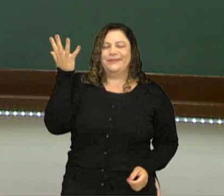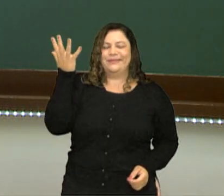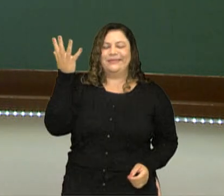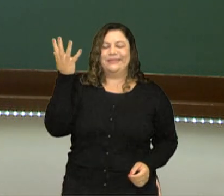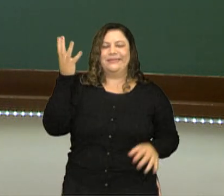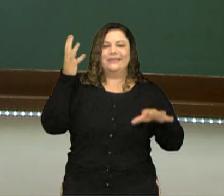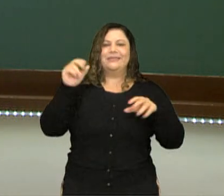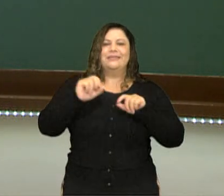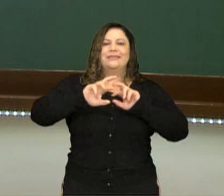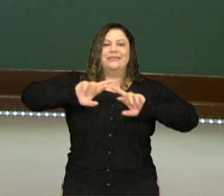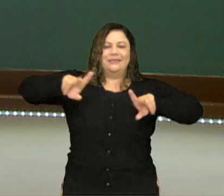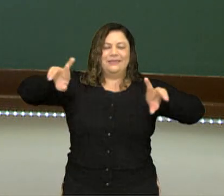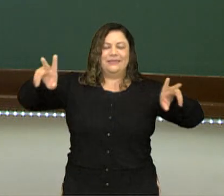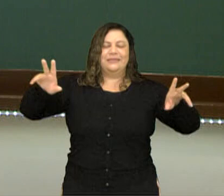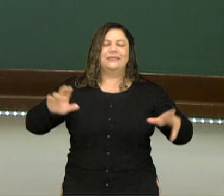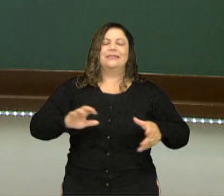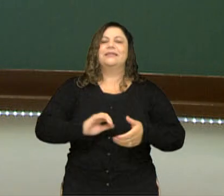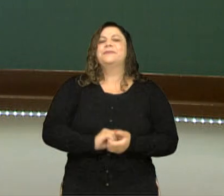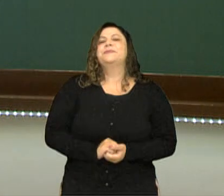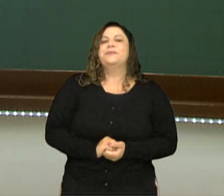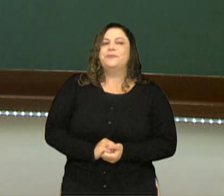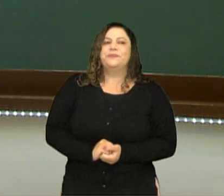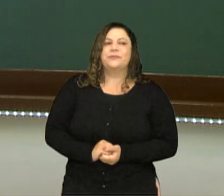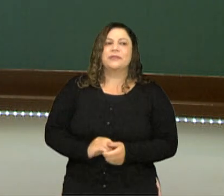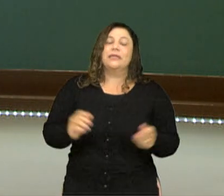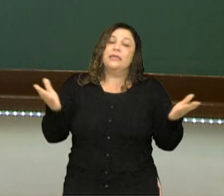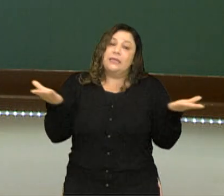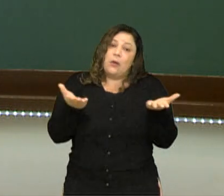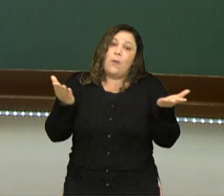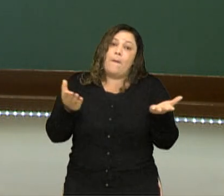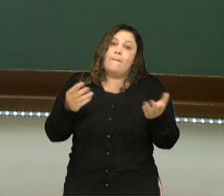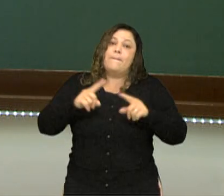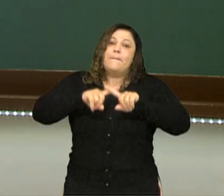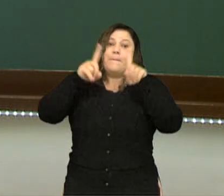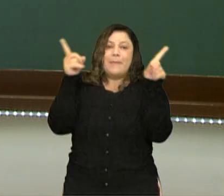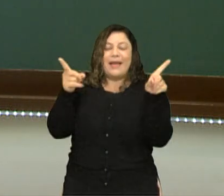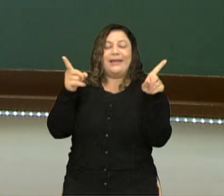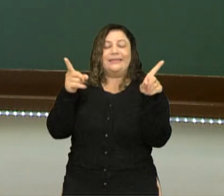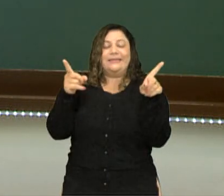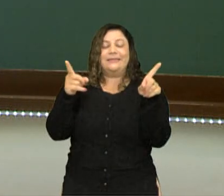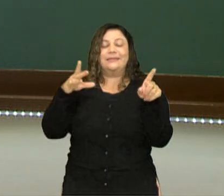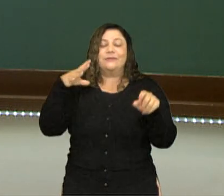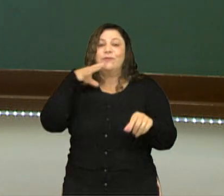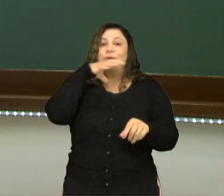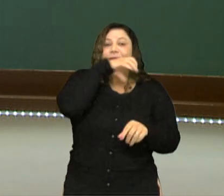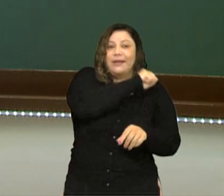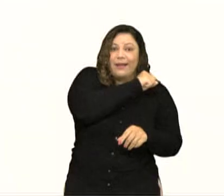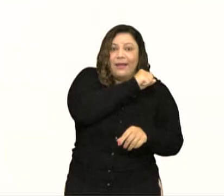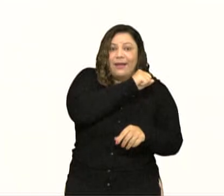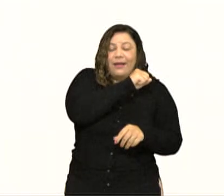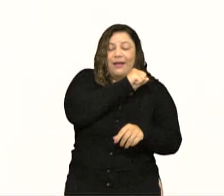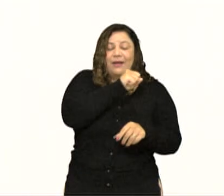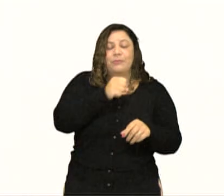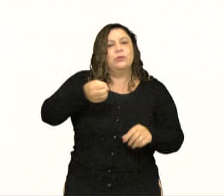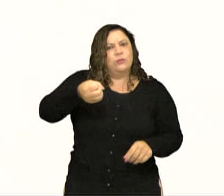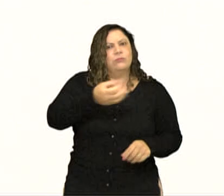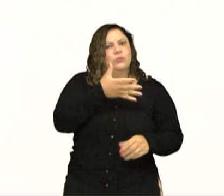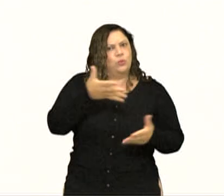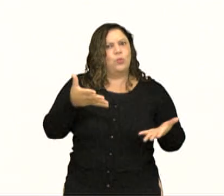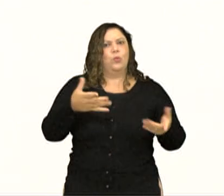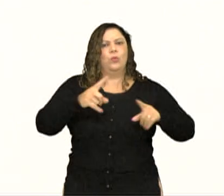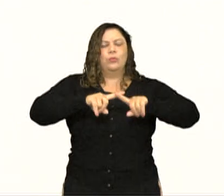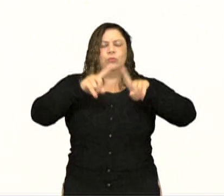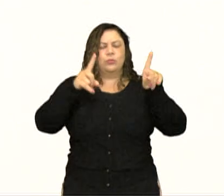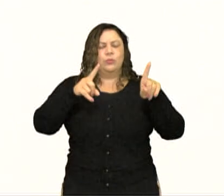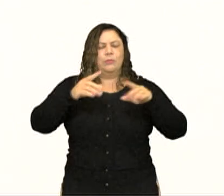planeta, né? Ocorreu, portanto, no entanto, com muita rapidez. Mesmo sendo um processo recente, foi